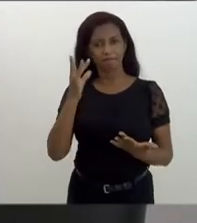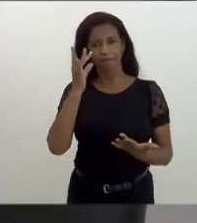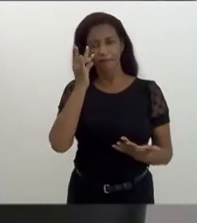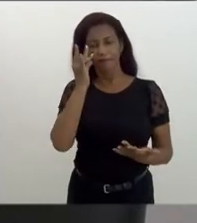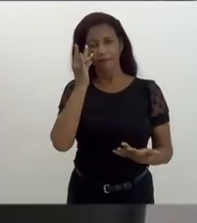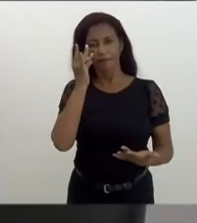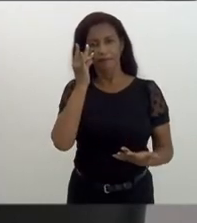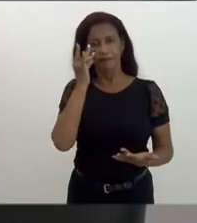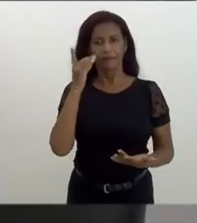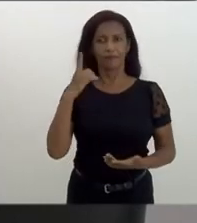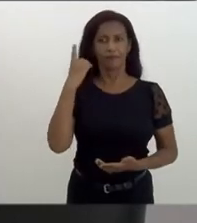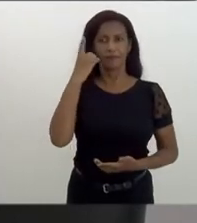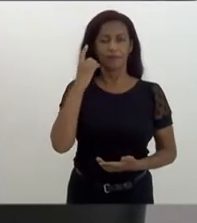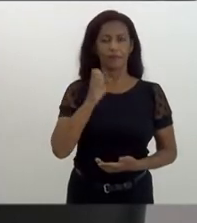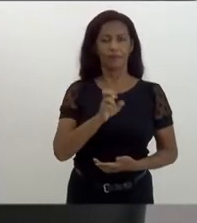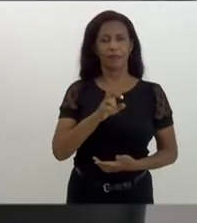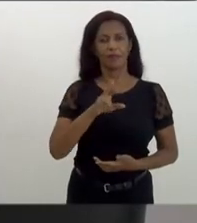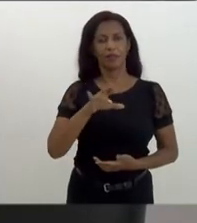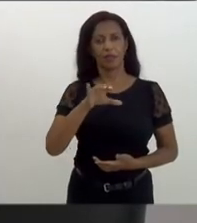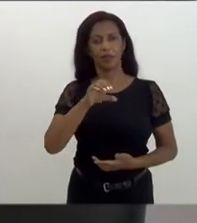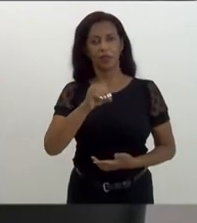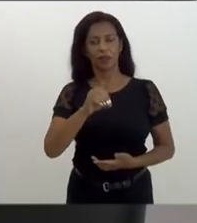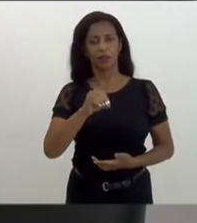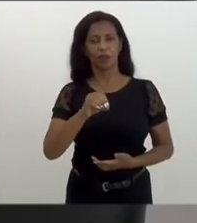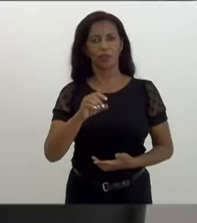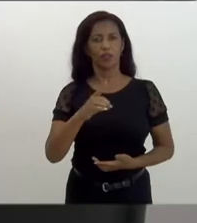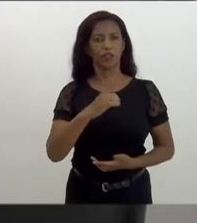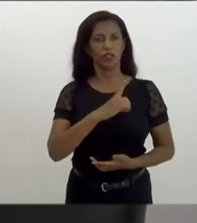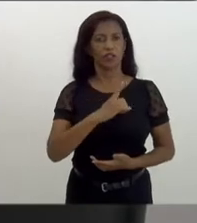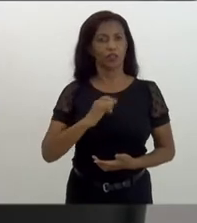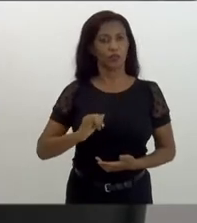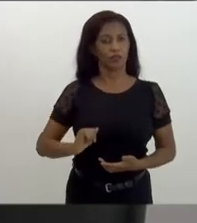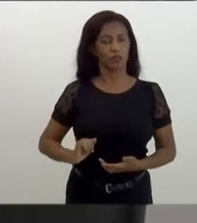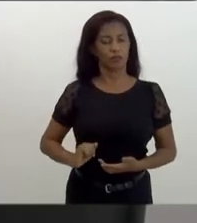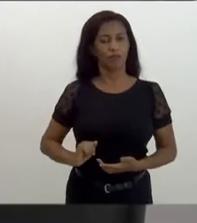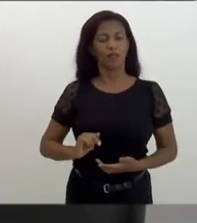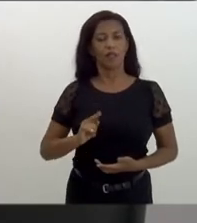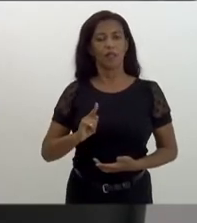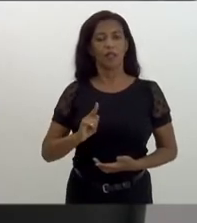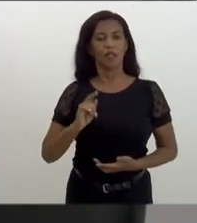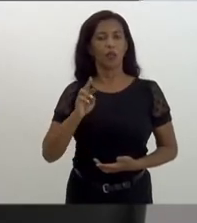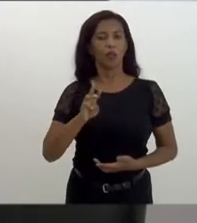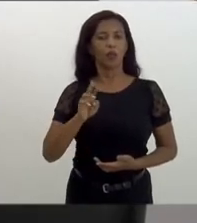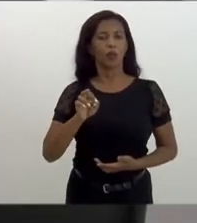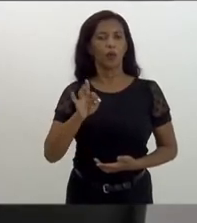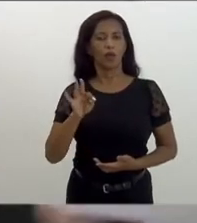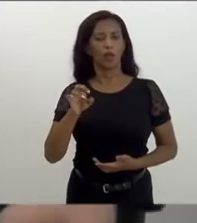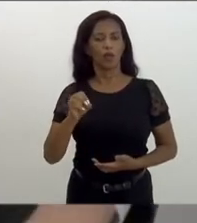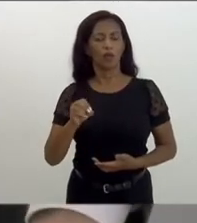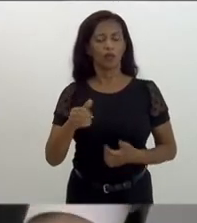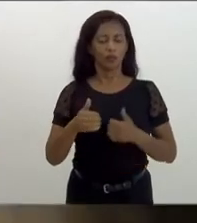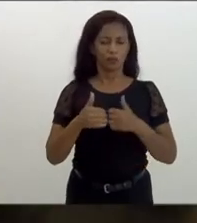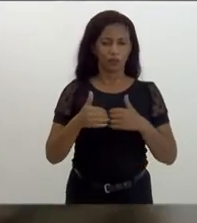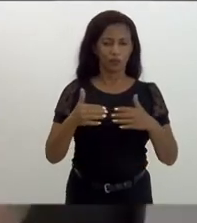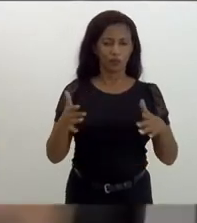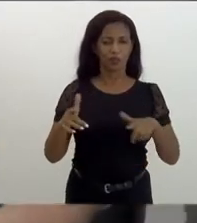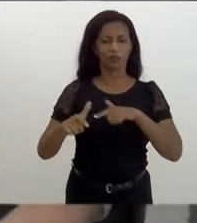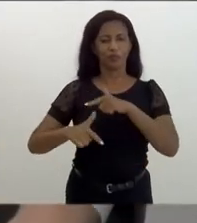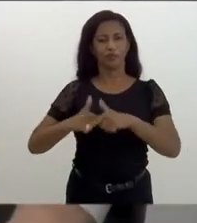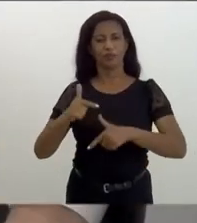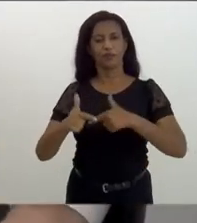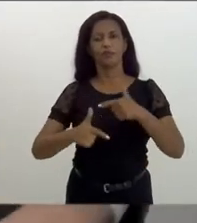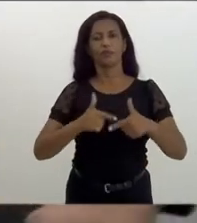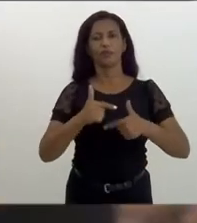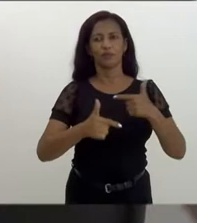deputados Eurico Júnior Dionísio Lins e Wellington José do por abertos os trabalhos